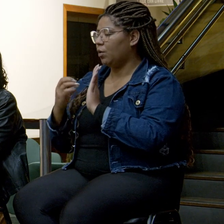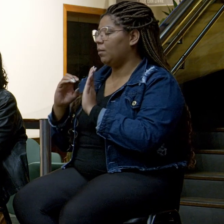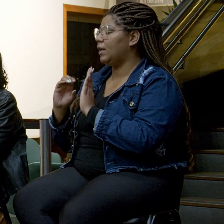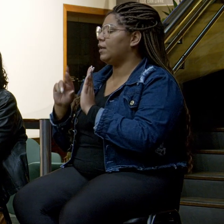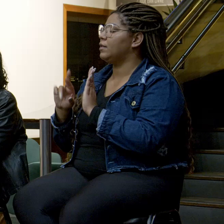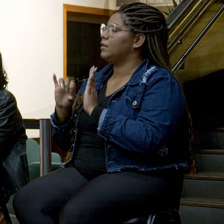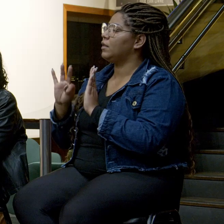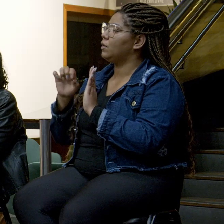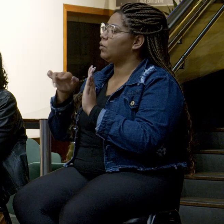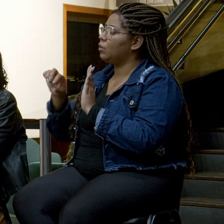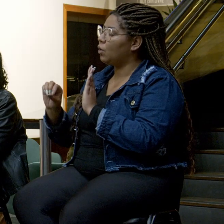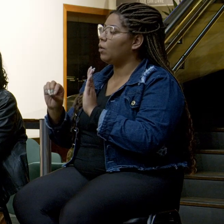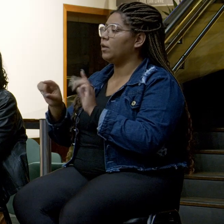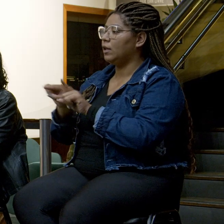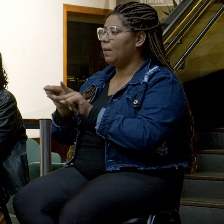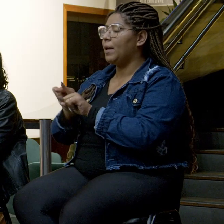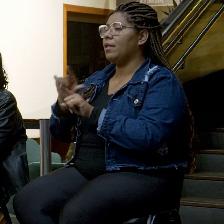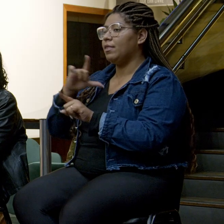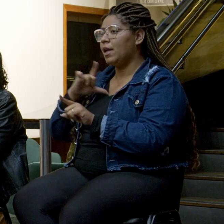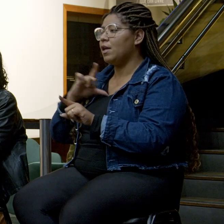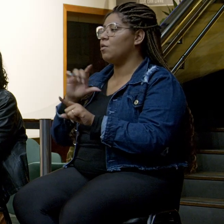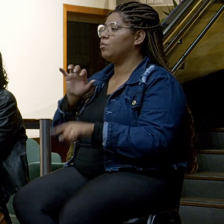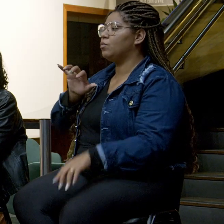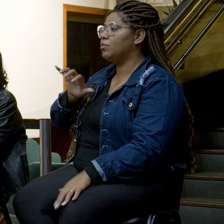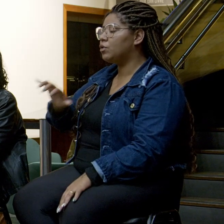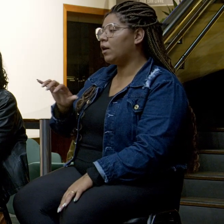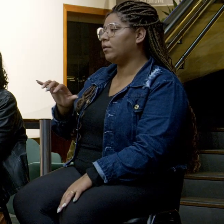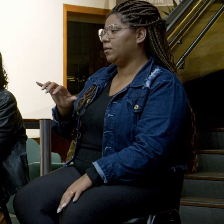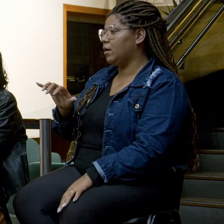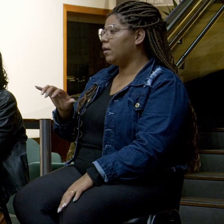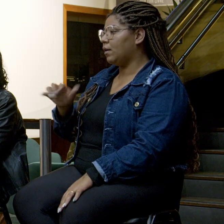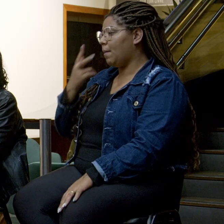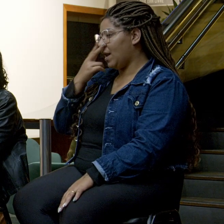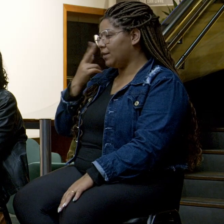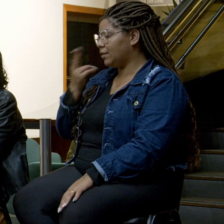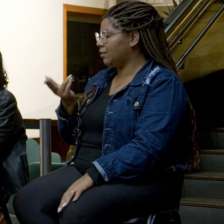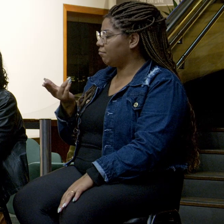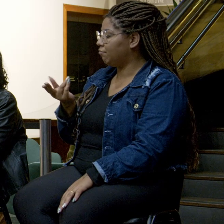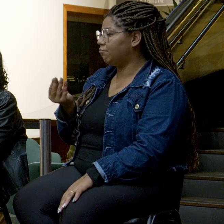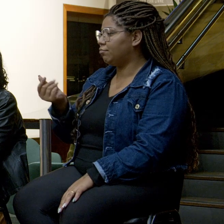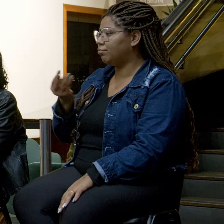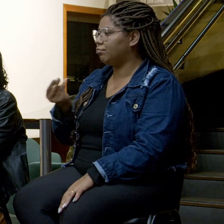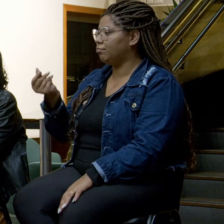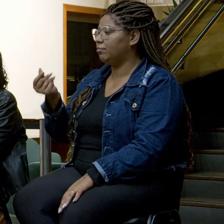uma percepção de que alguma coisa na recepção muda, ou talvez tenha mudado.